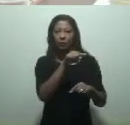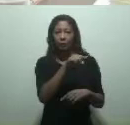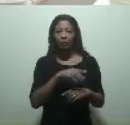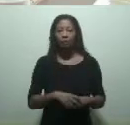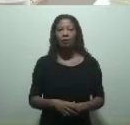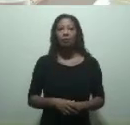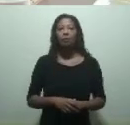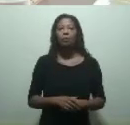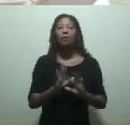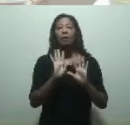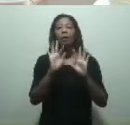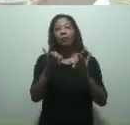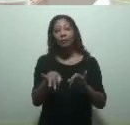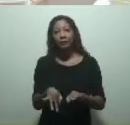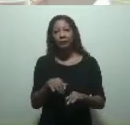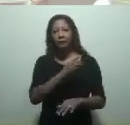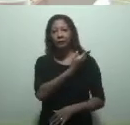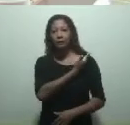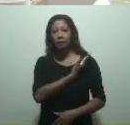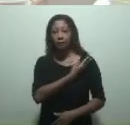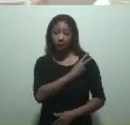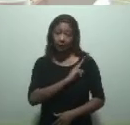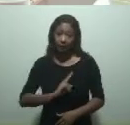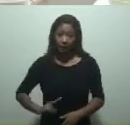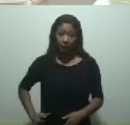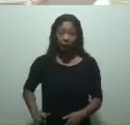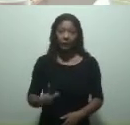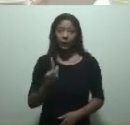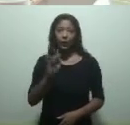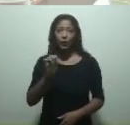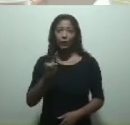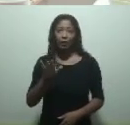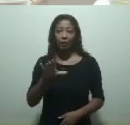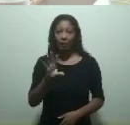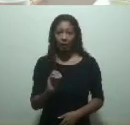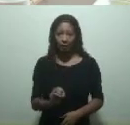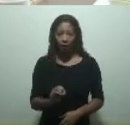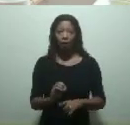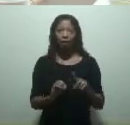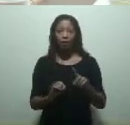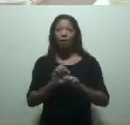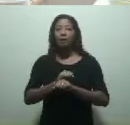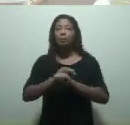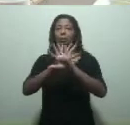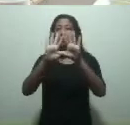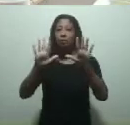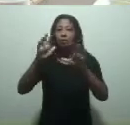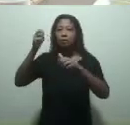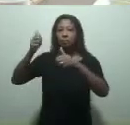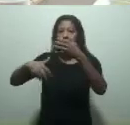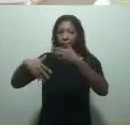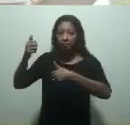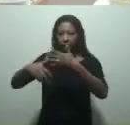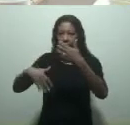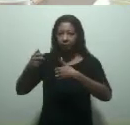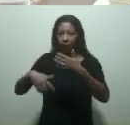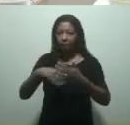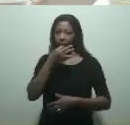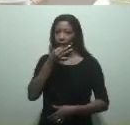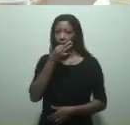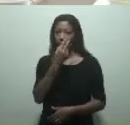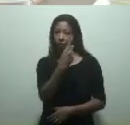ainda em discussão, o vereador Gustavo Negócio de Freitas prestou esclarecimentos à vereadora Raimunda Nilda sobre suas